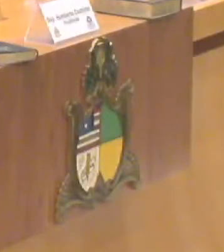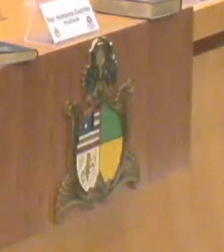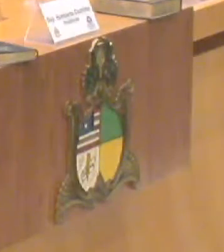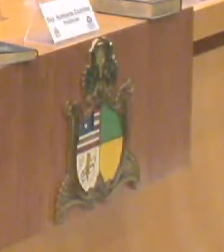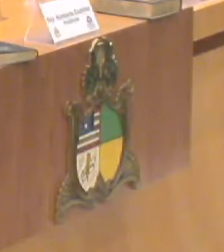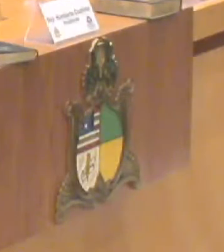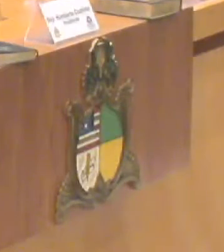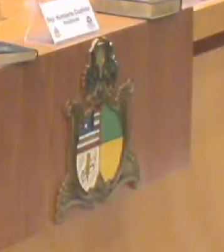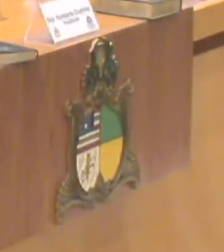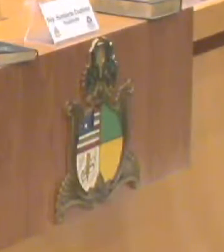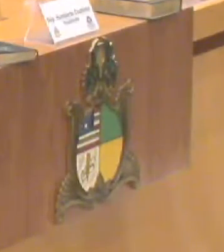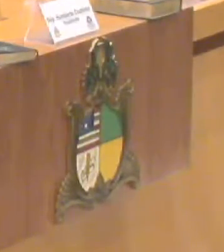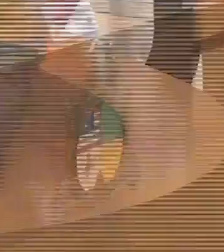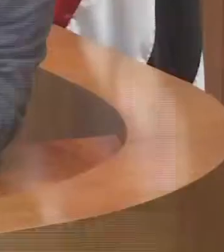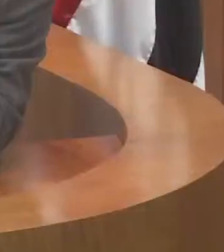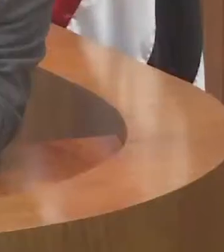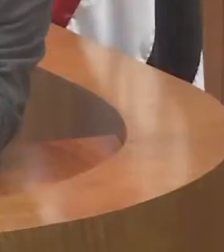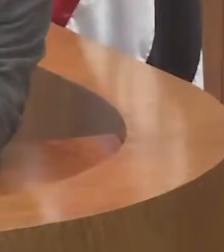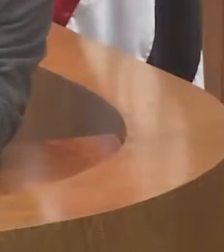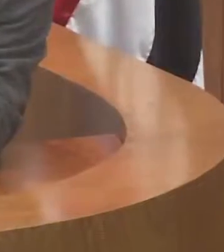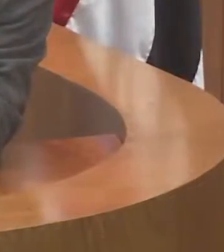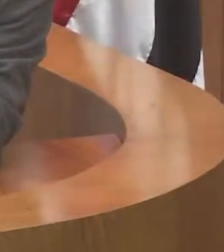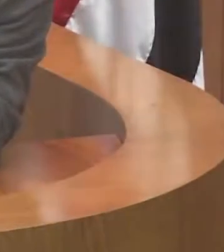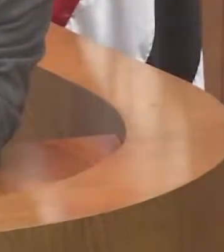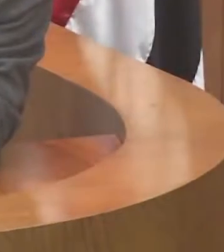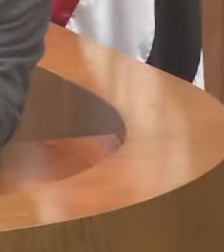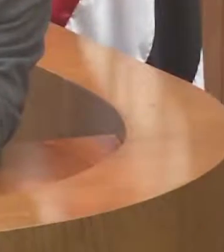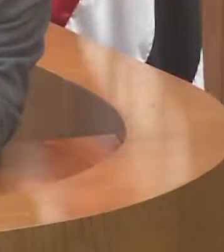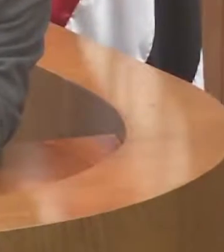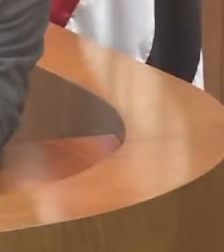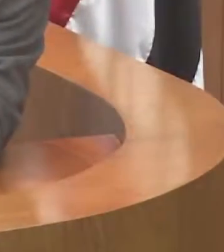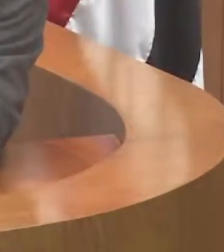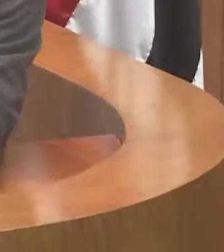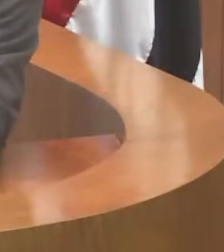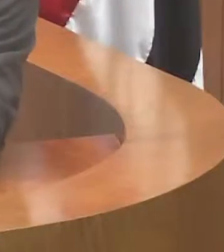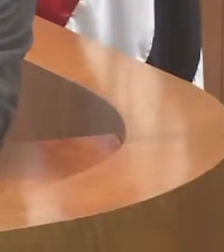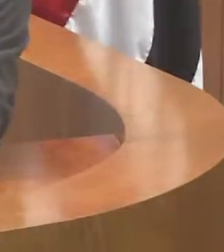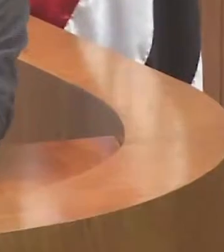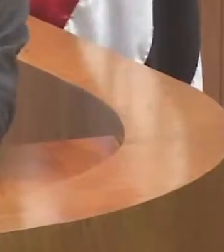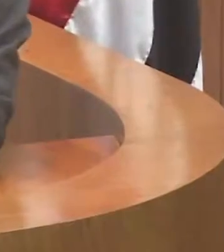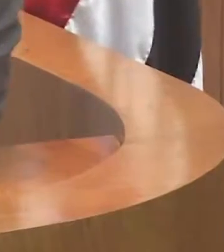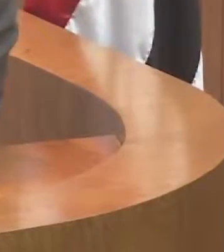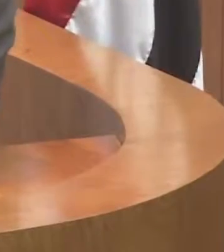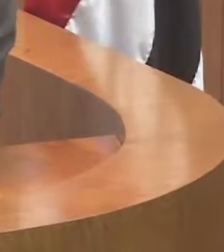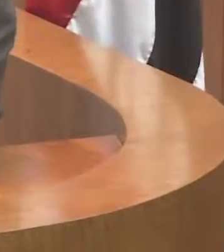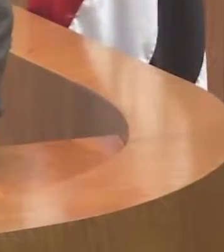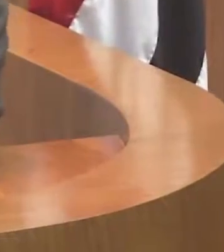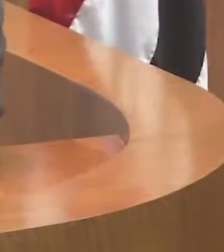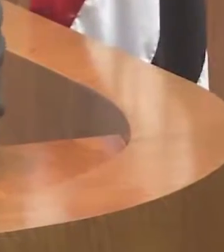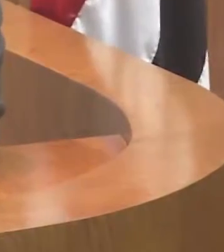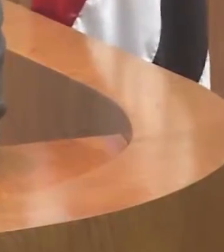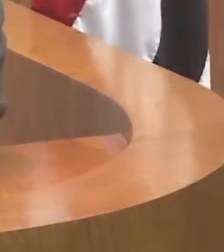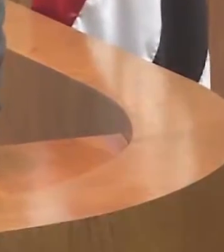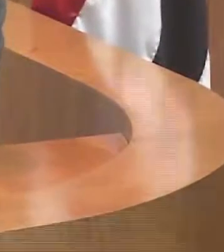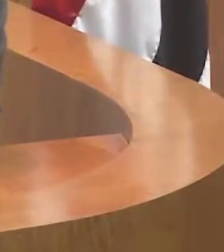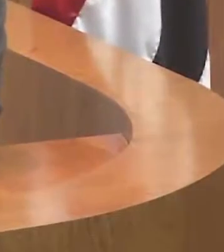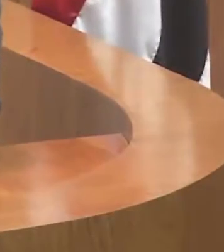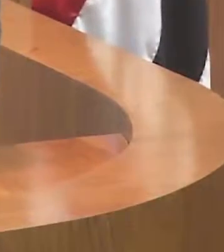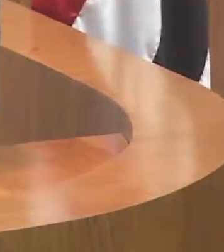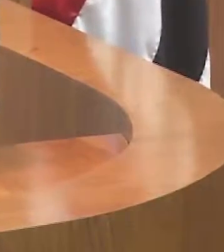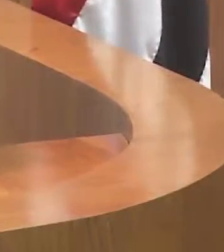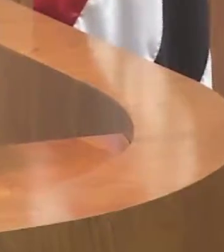Senhor presidente. Ninguém. Senhoras e senhores deputados. Senhor presidente, estou subindo até essa